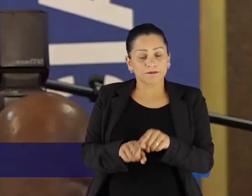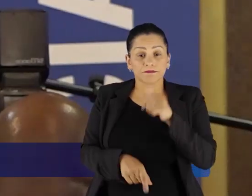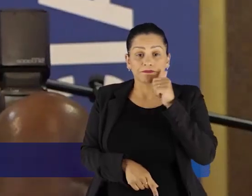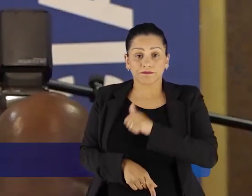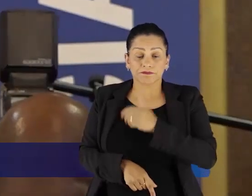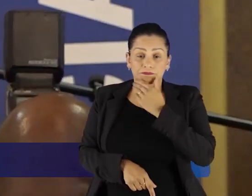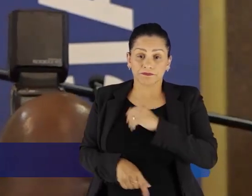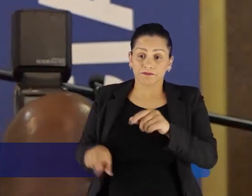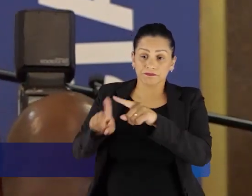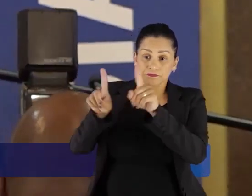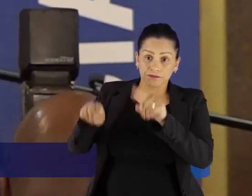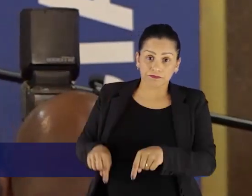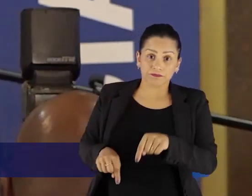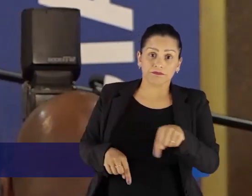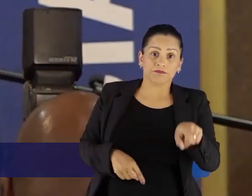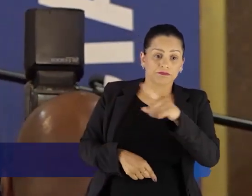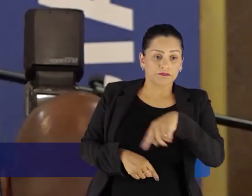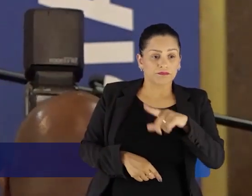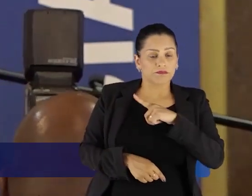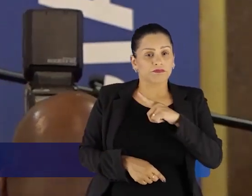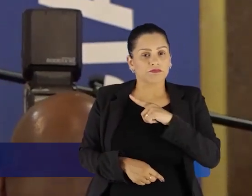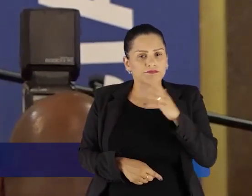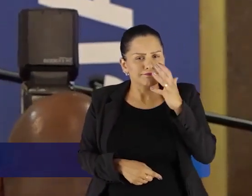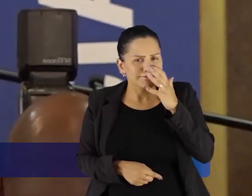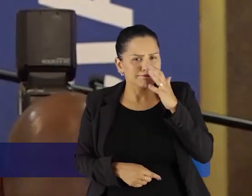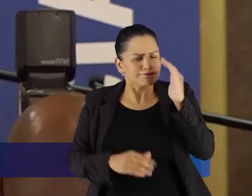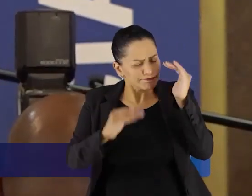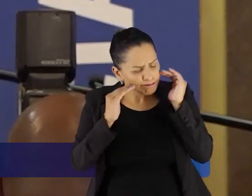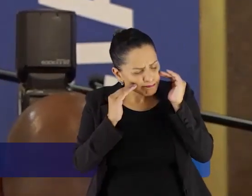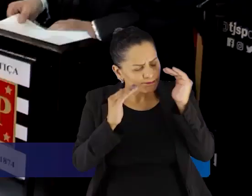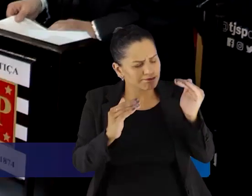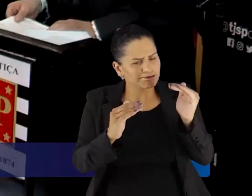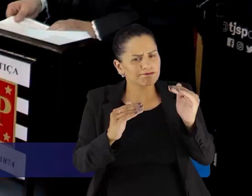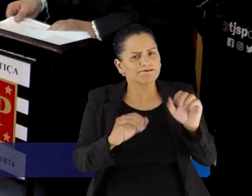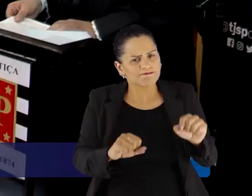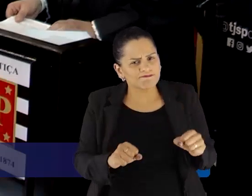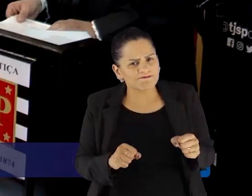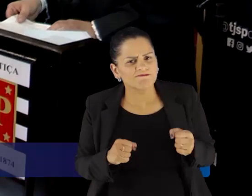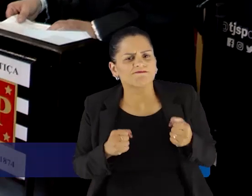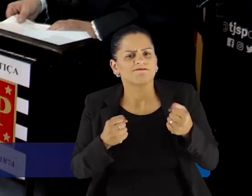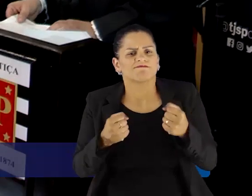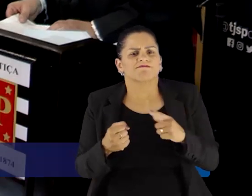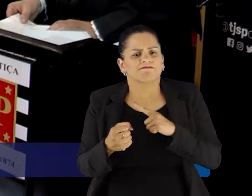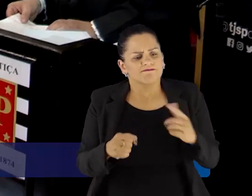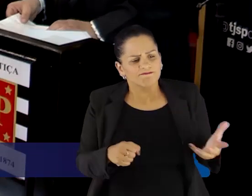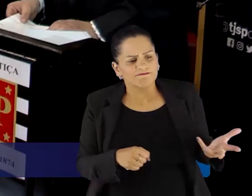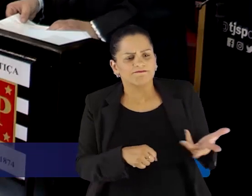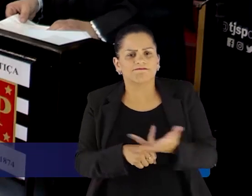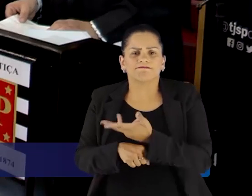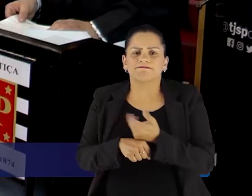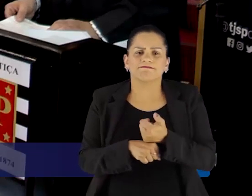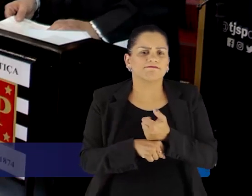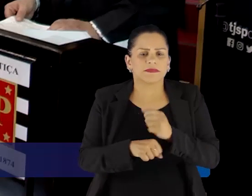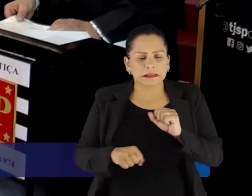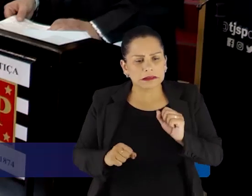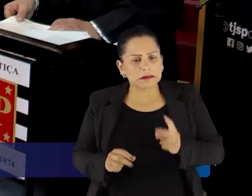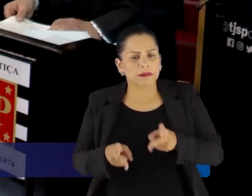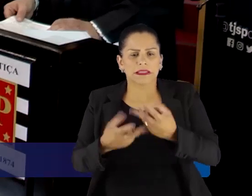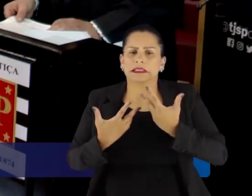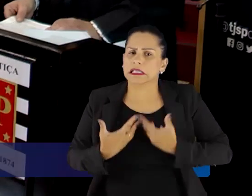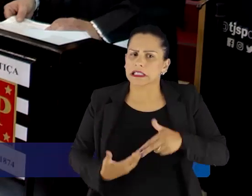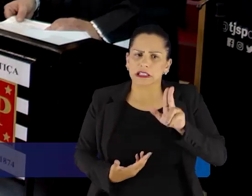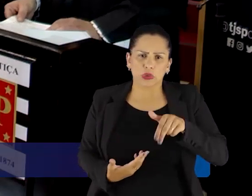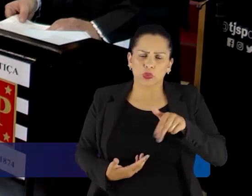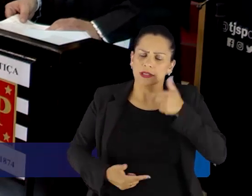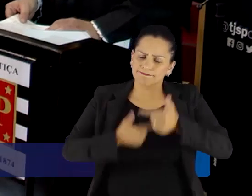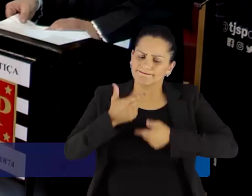servidores deste tribunal guarda admiração e respeito pela dedicação eficiência e incansável trabalho